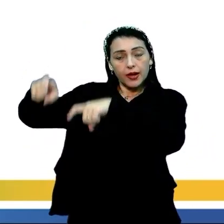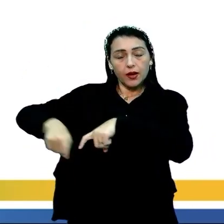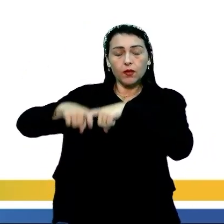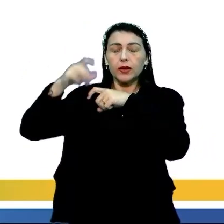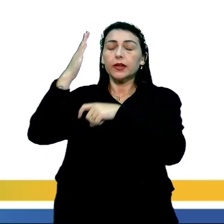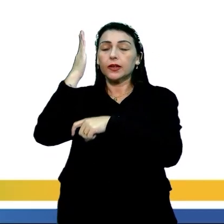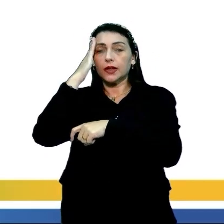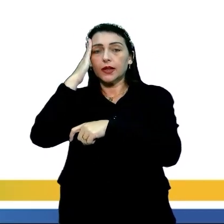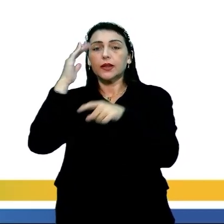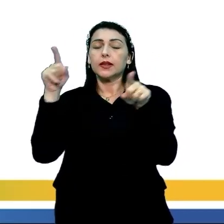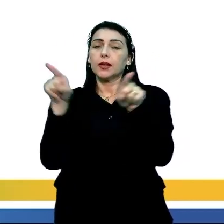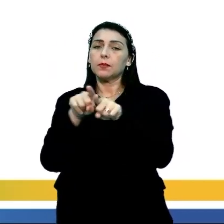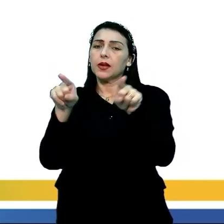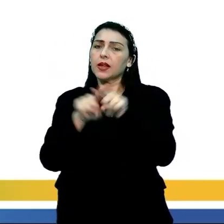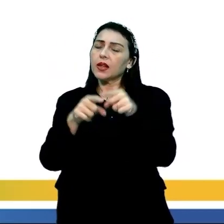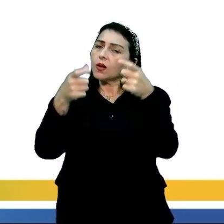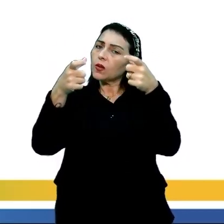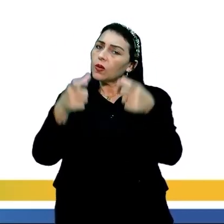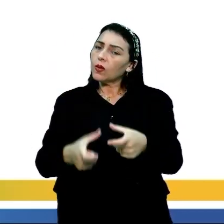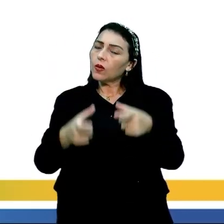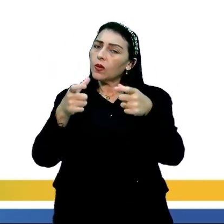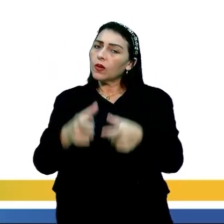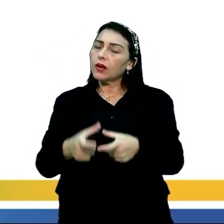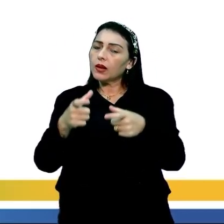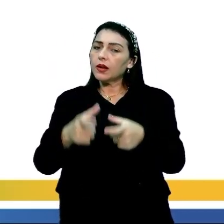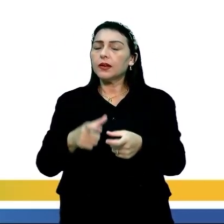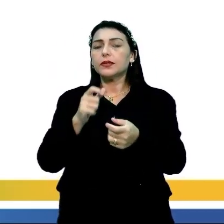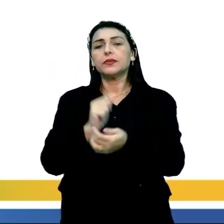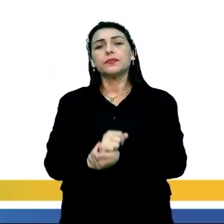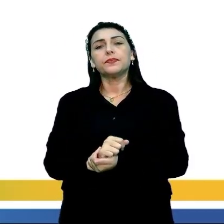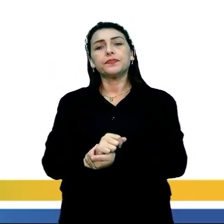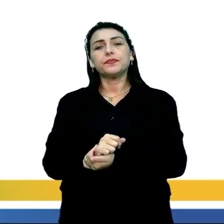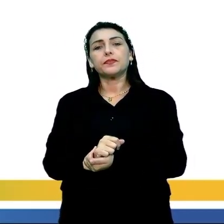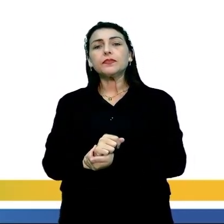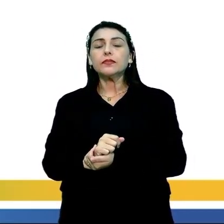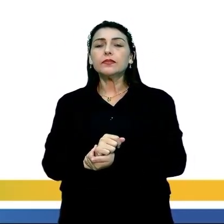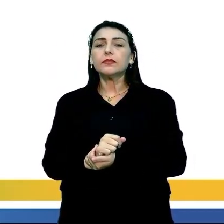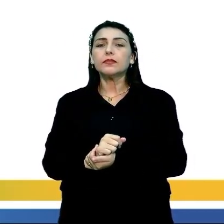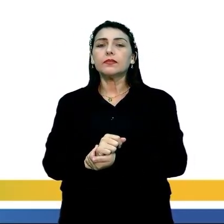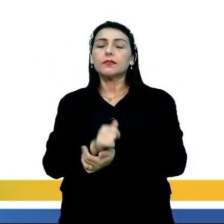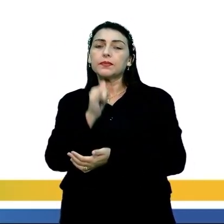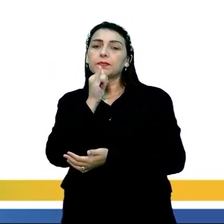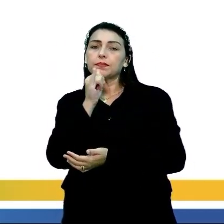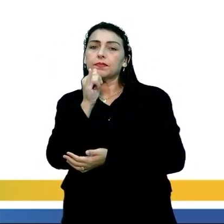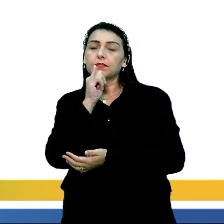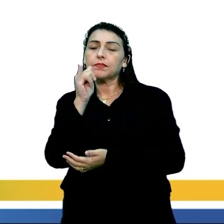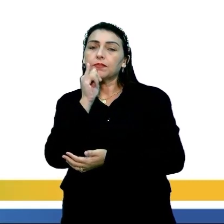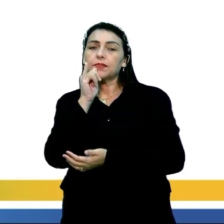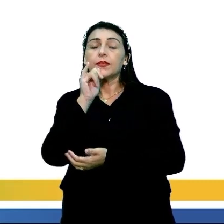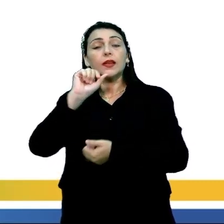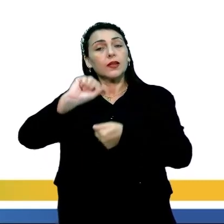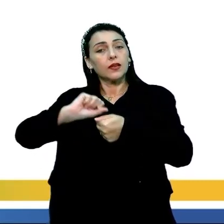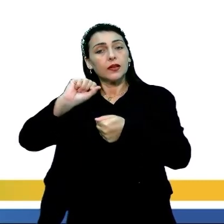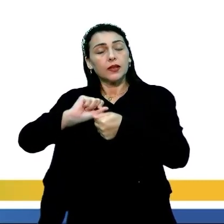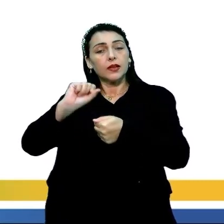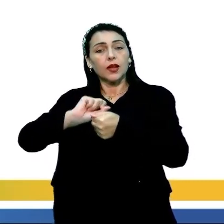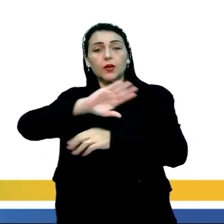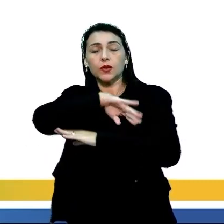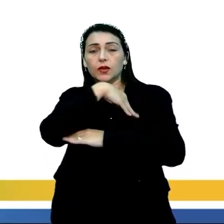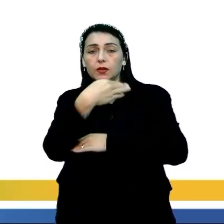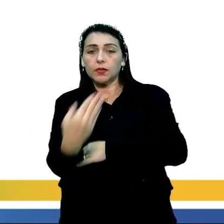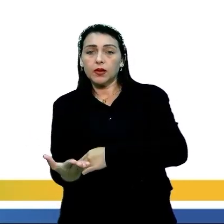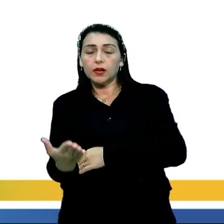gente entende também que é um local aí com disponibilidade para atividades, por exemplo, agricultáveis. Aí ele cita,